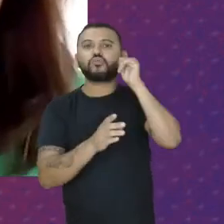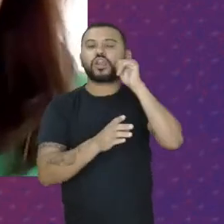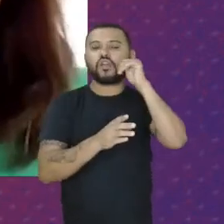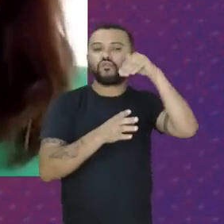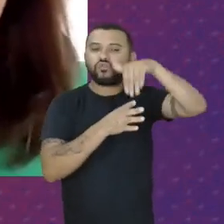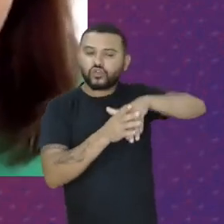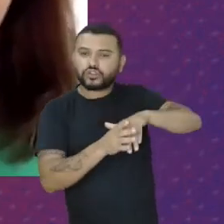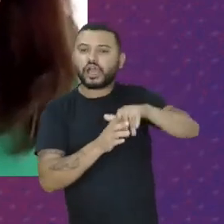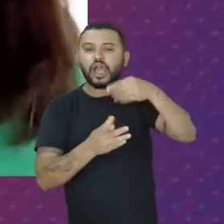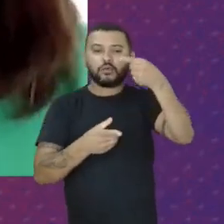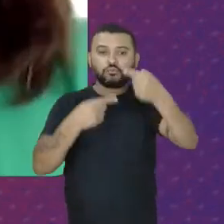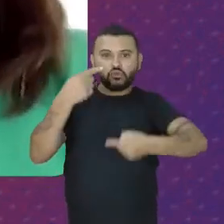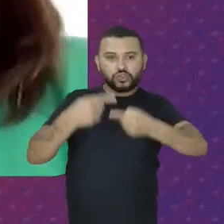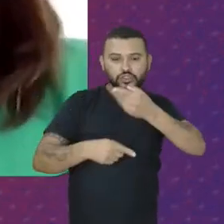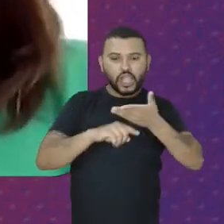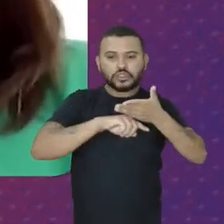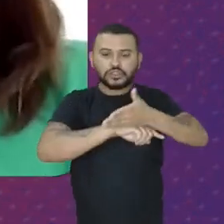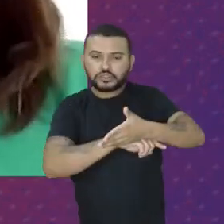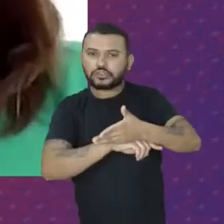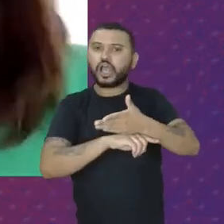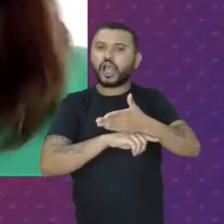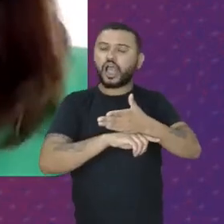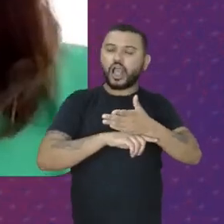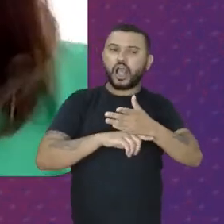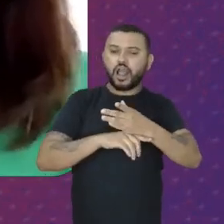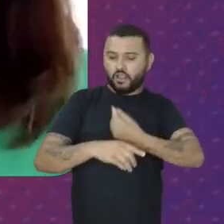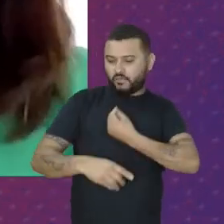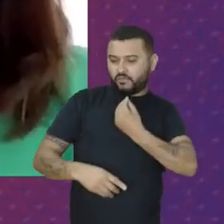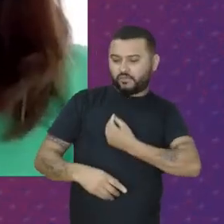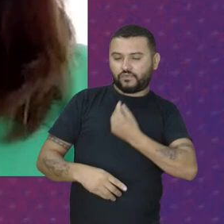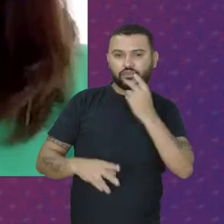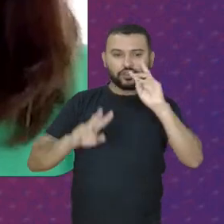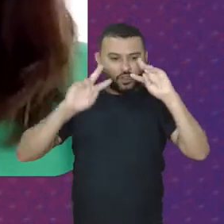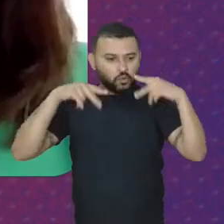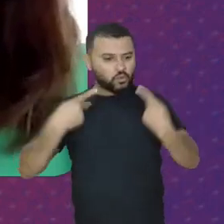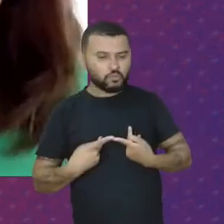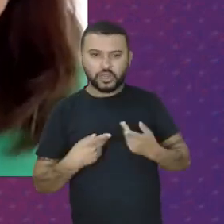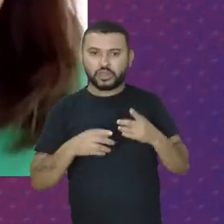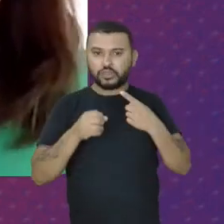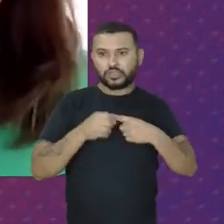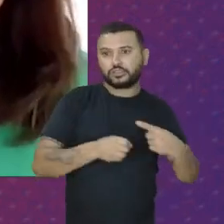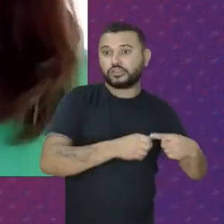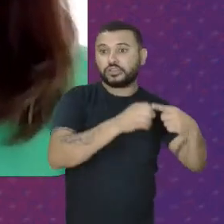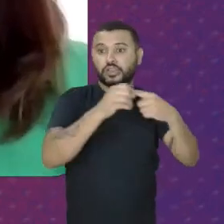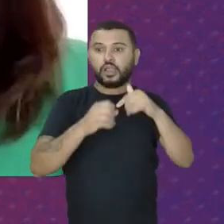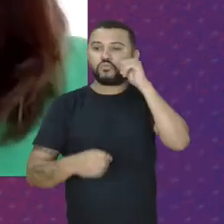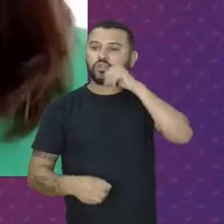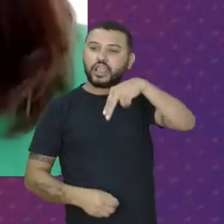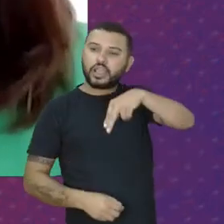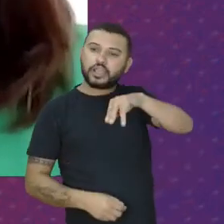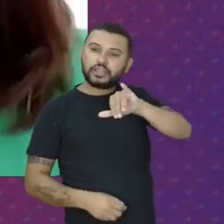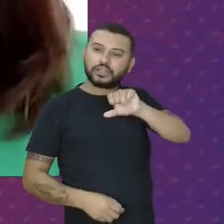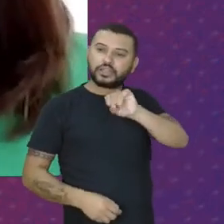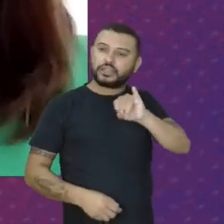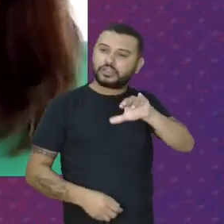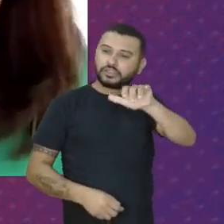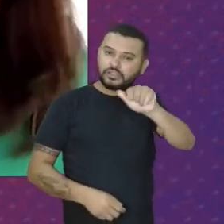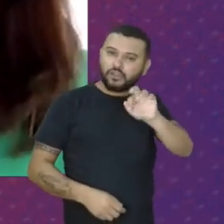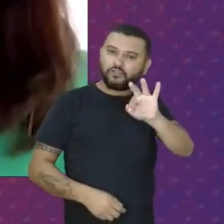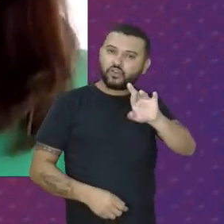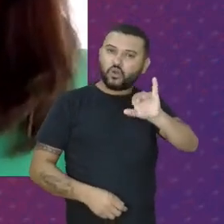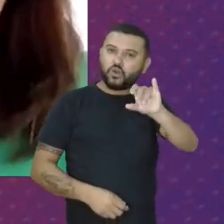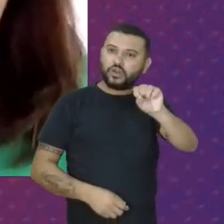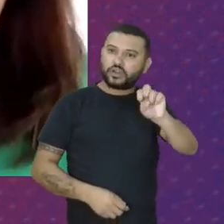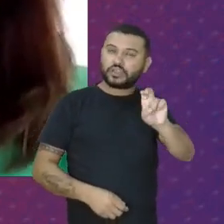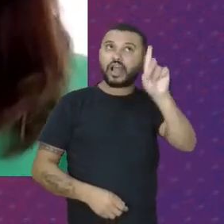participar politicamente da vida do seu município. O caso de Nísia Floresta aqui no